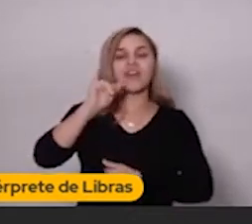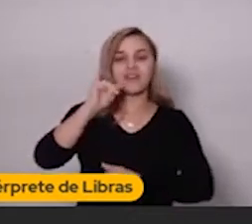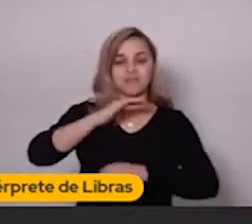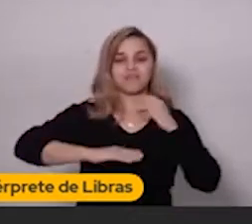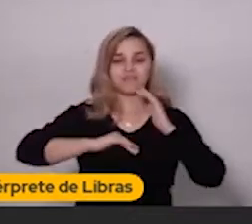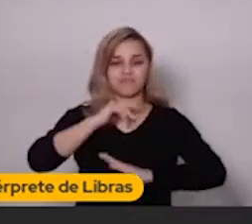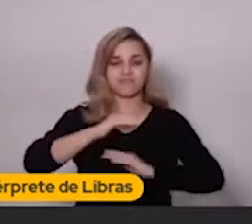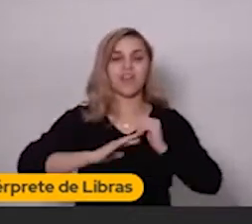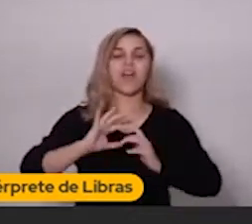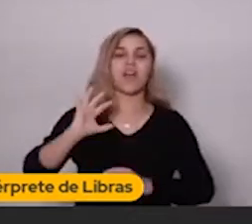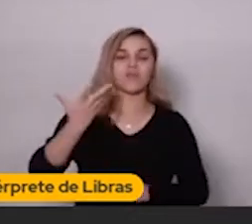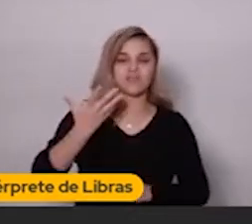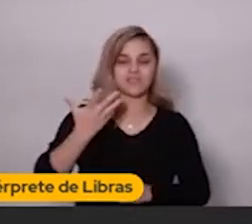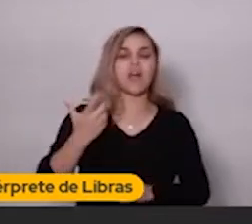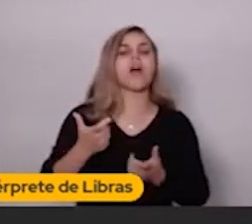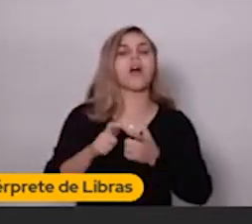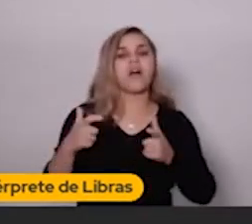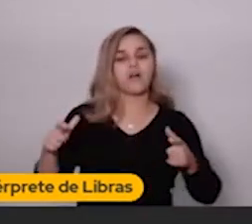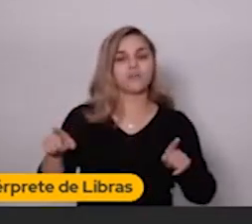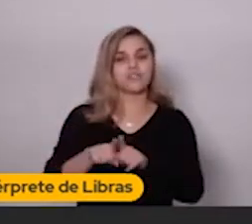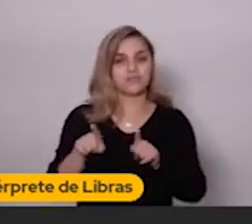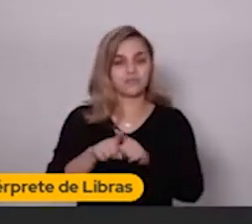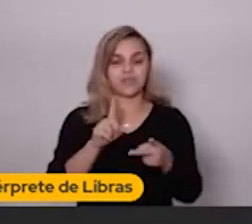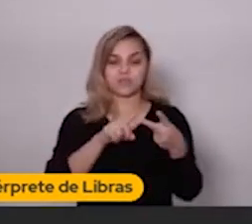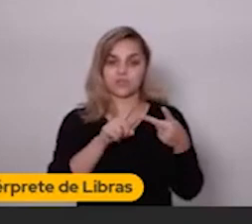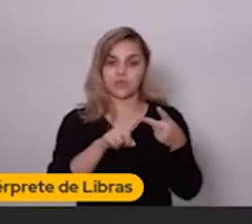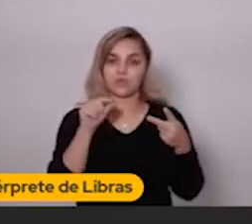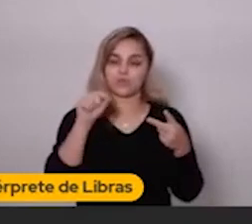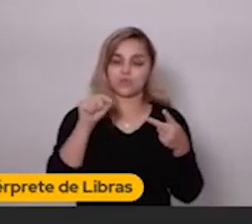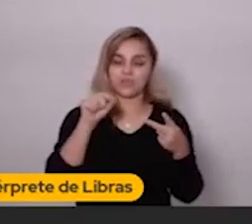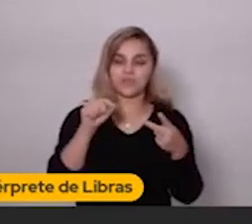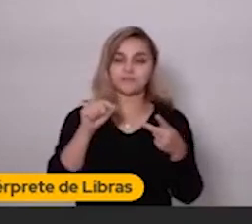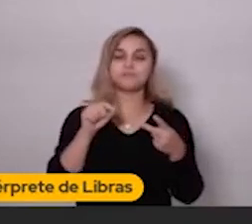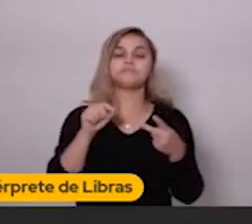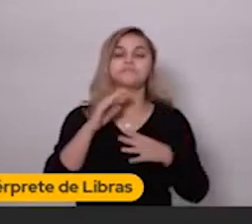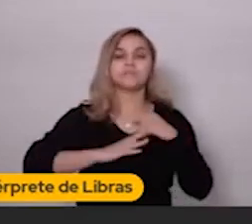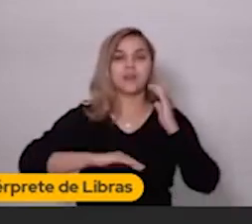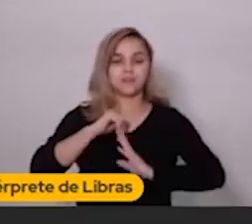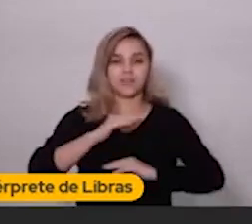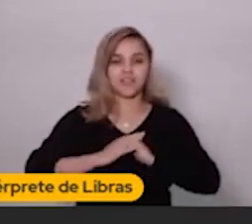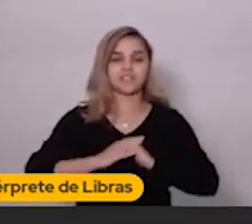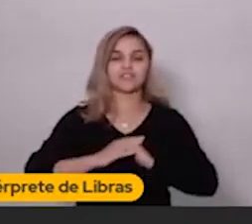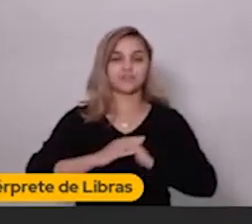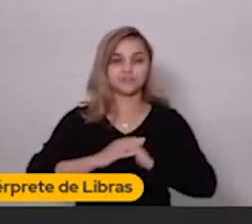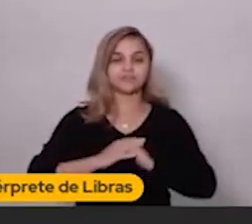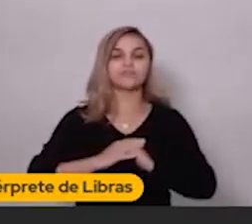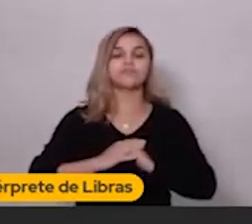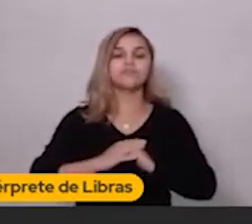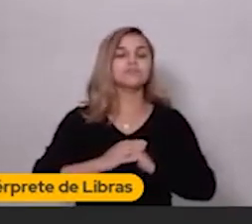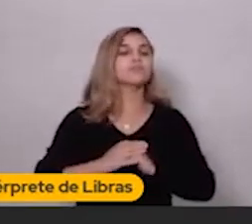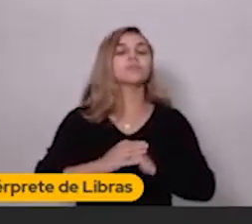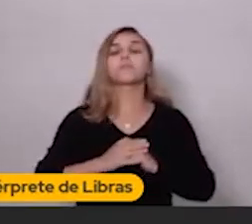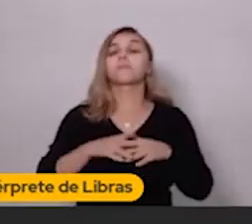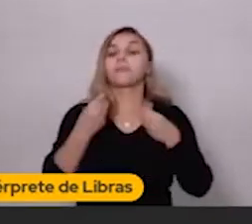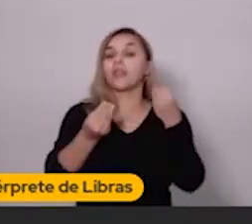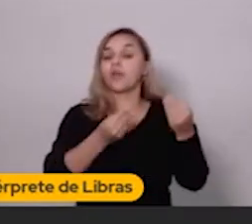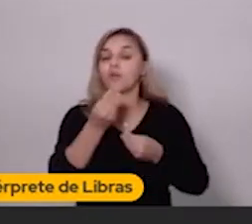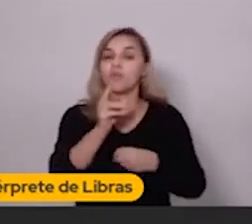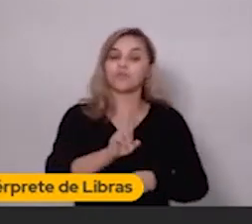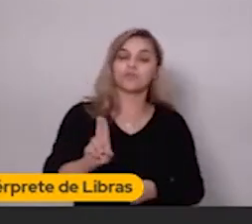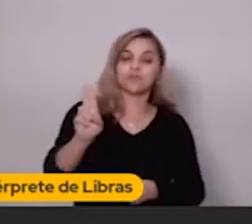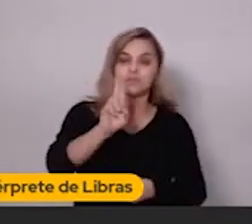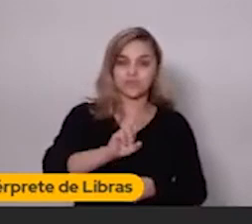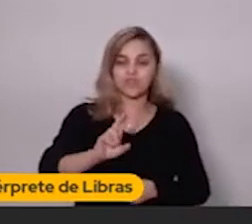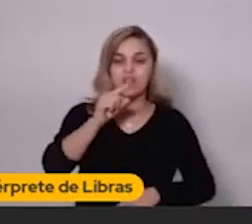aumenta, né, proporcionalmente. O segundo ponto é a aplicação, ou seja, como que a gente vai aplicar as políticas que todo